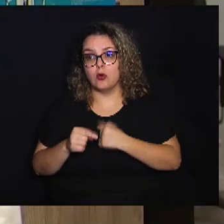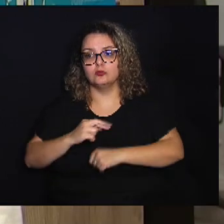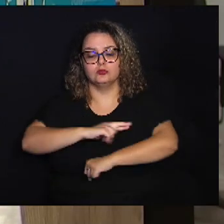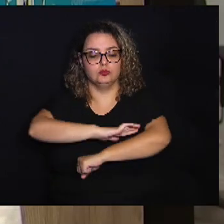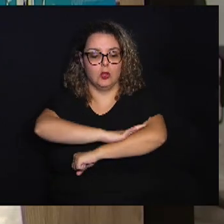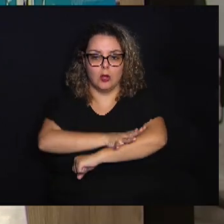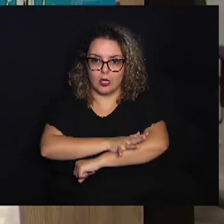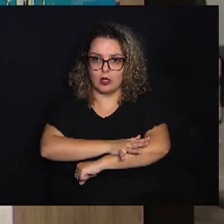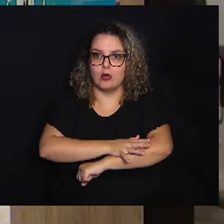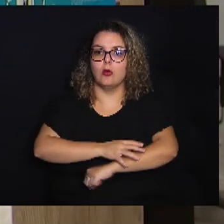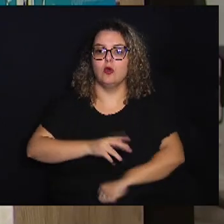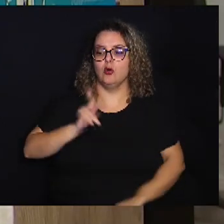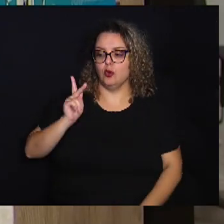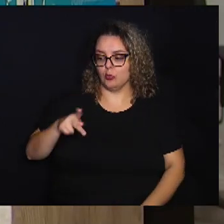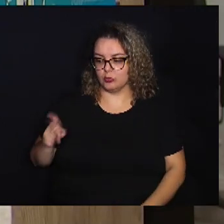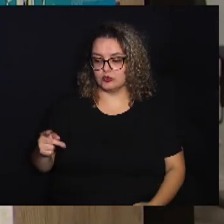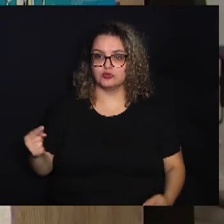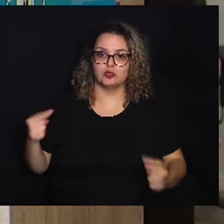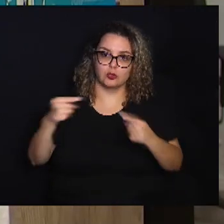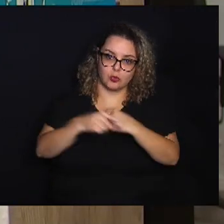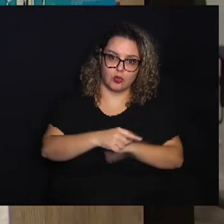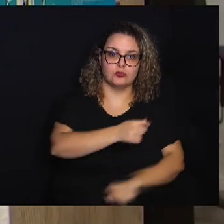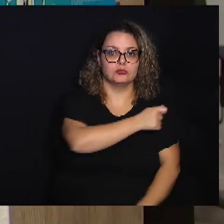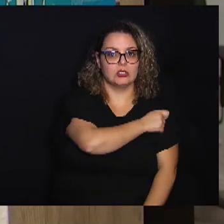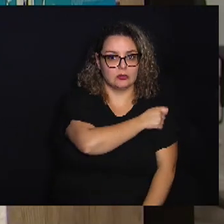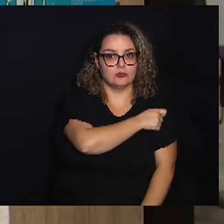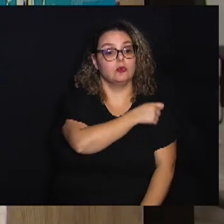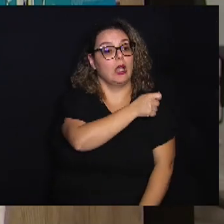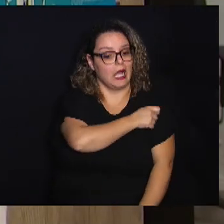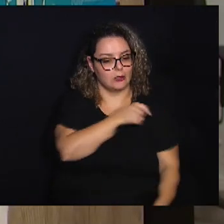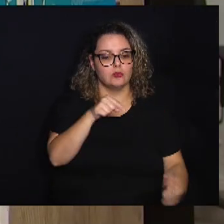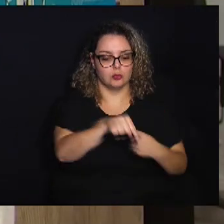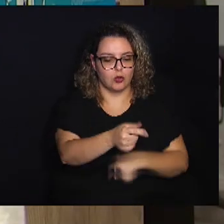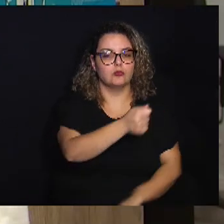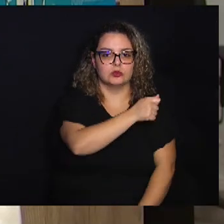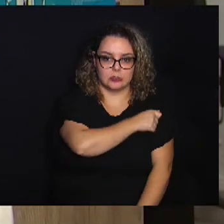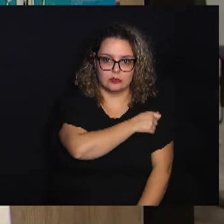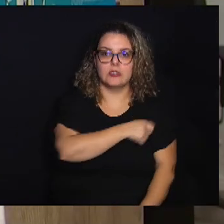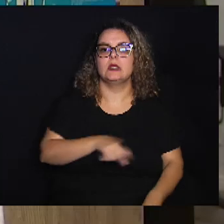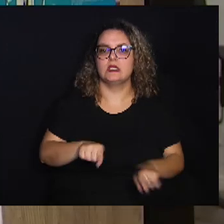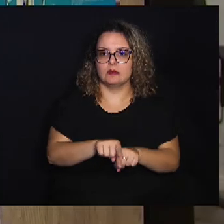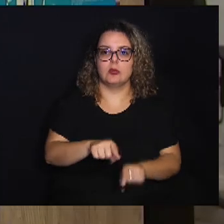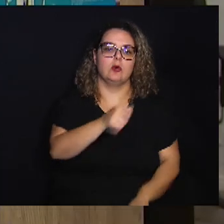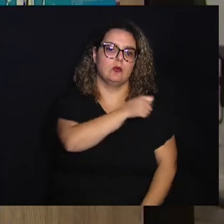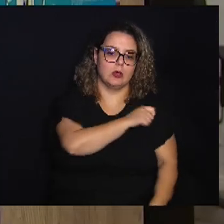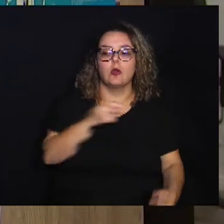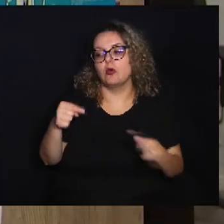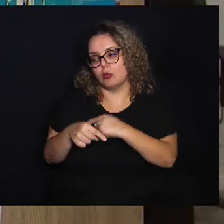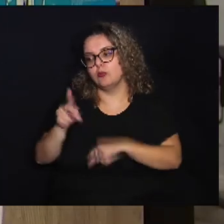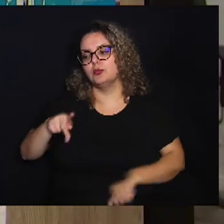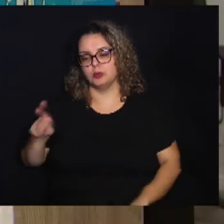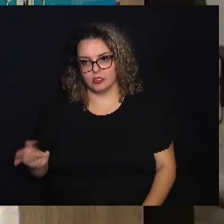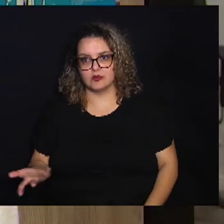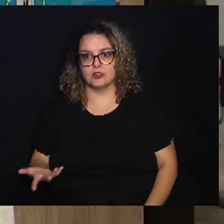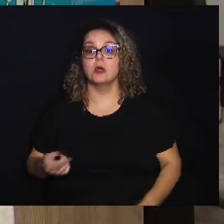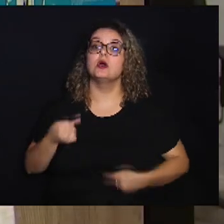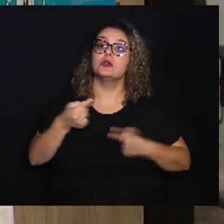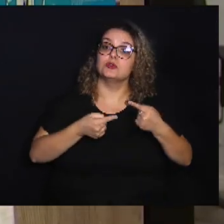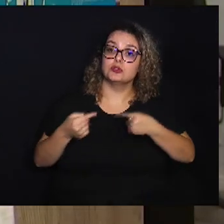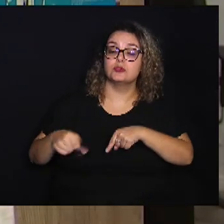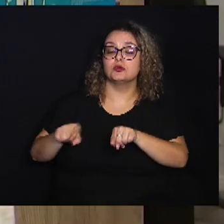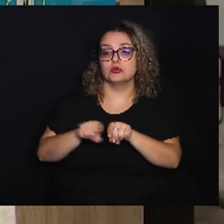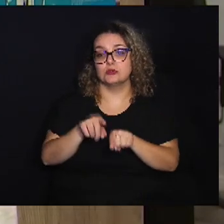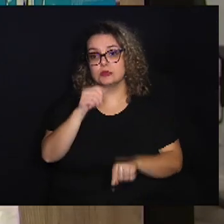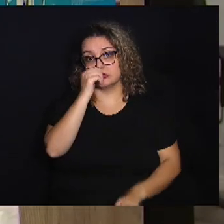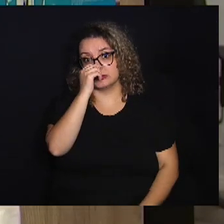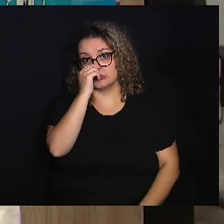no caso professor contra o aluno, entre alunos e também dos alunos com relação aos professores. Discutimos também